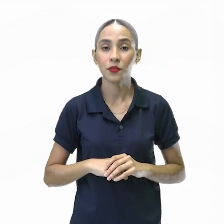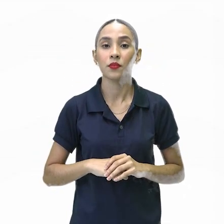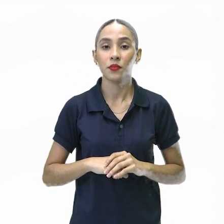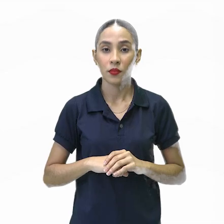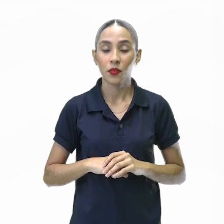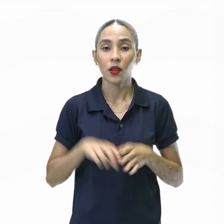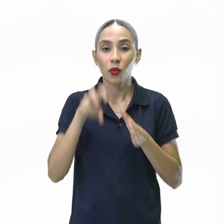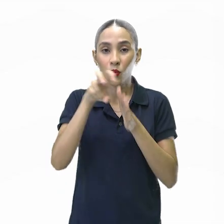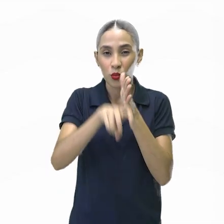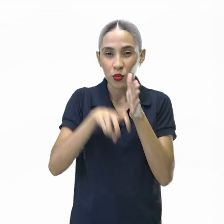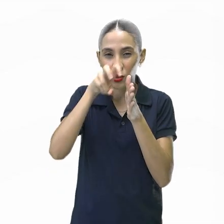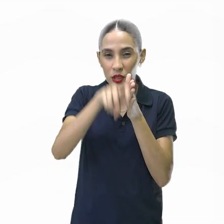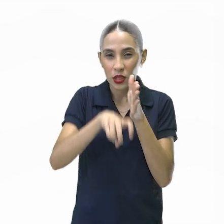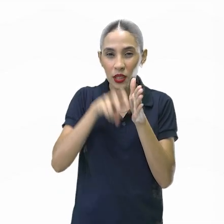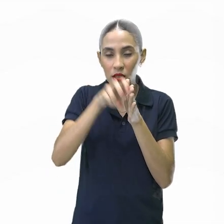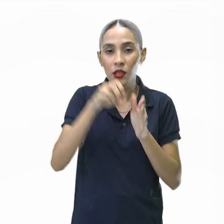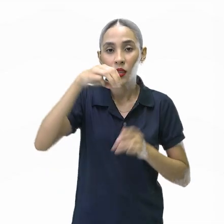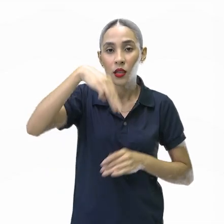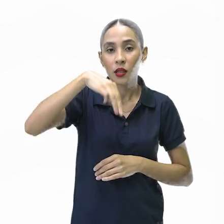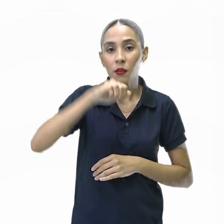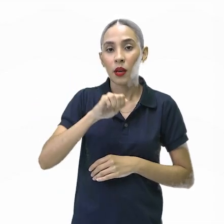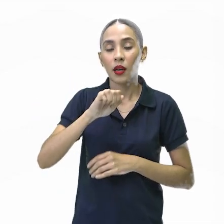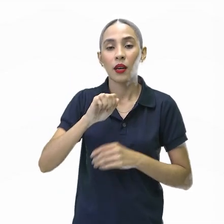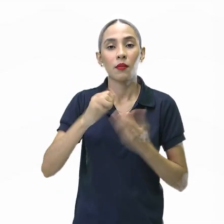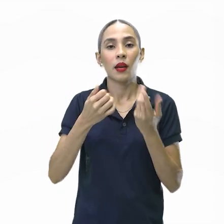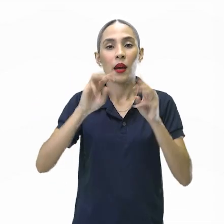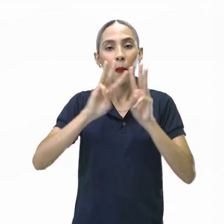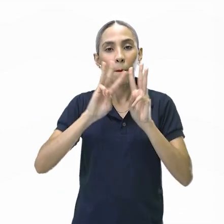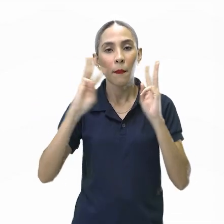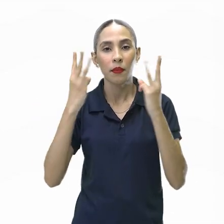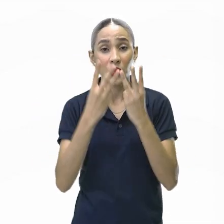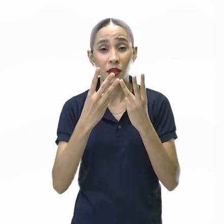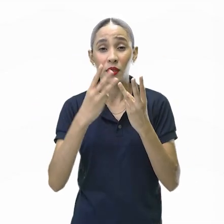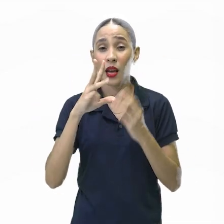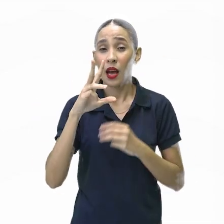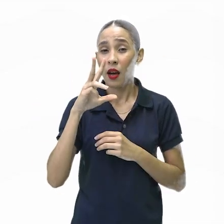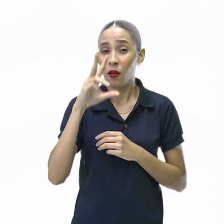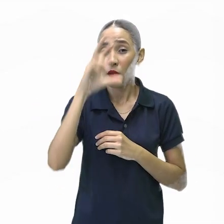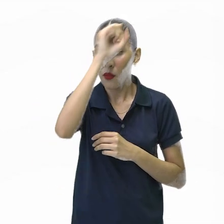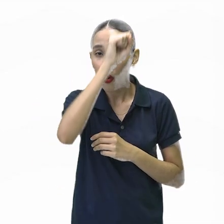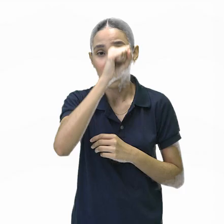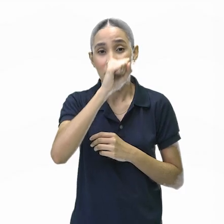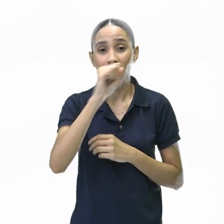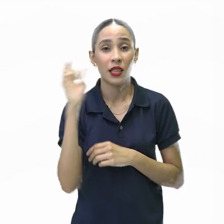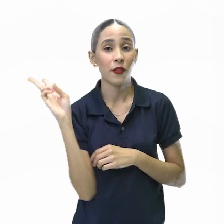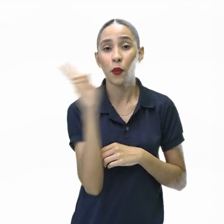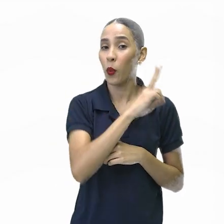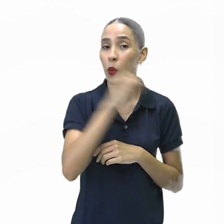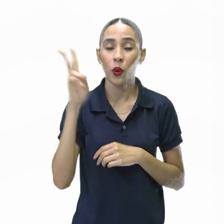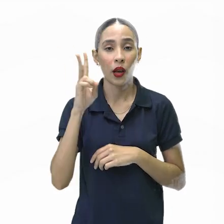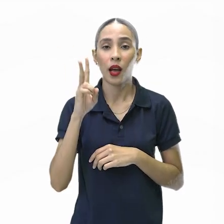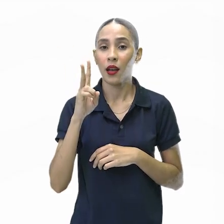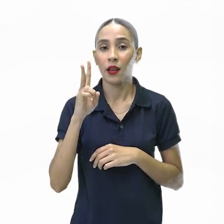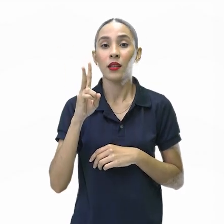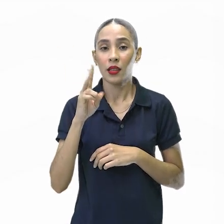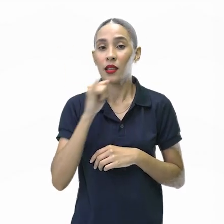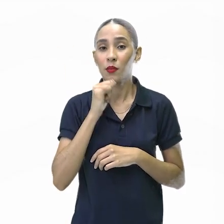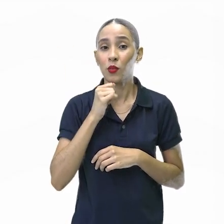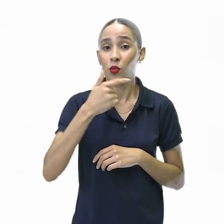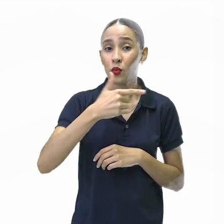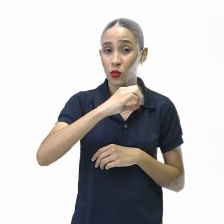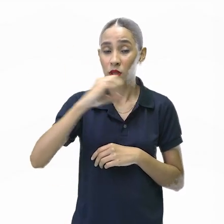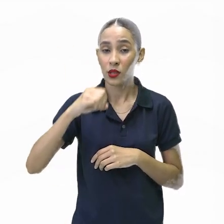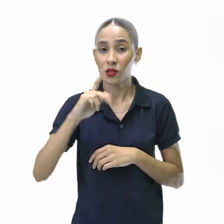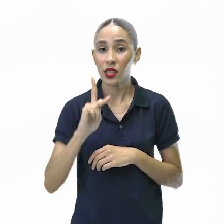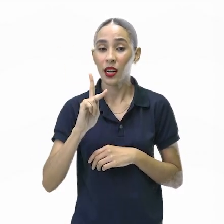os trens magleves, por exemplo, eles andam numa altíssima velocidade, né? Eles passam aí facilmente dos 200 km